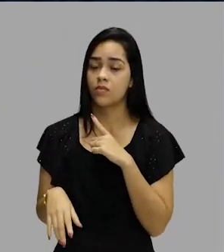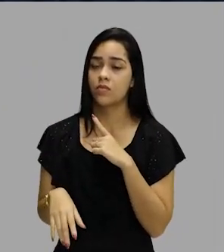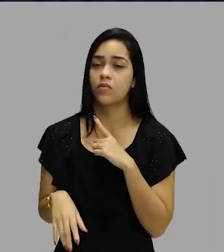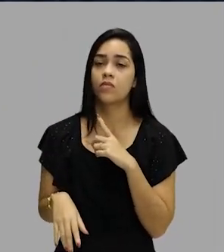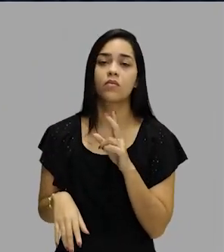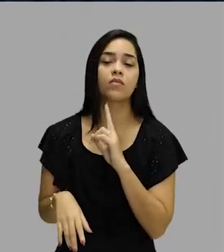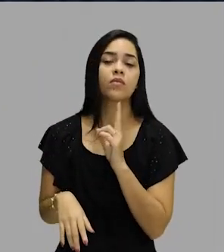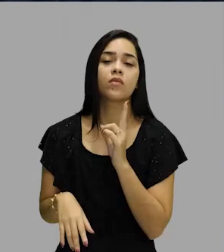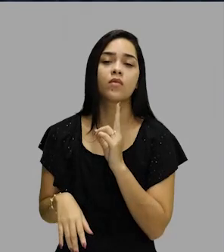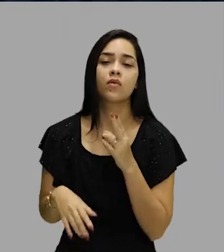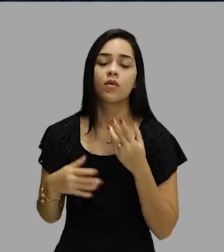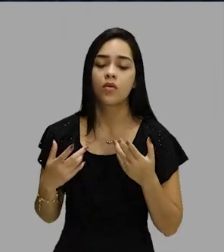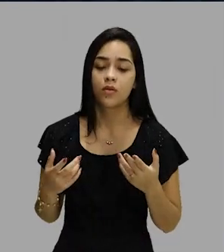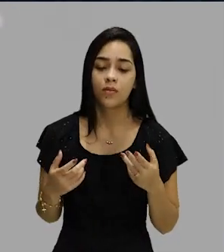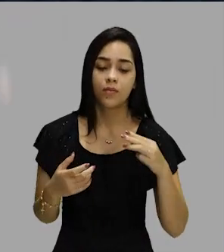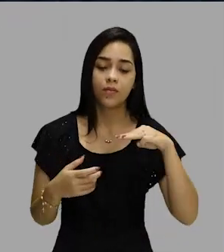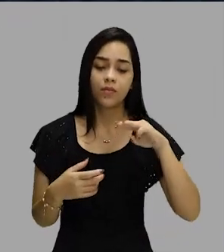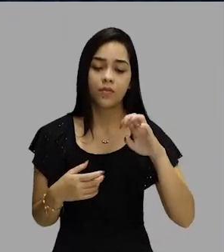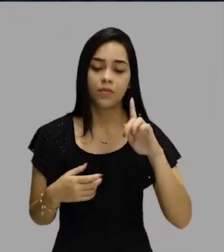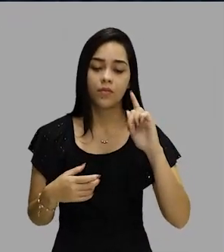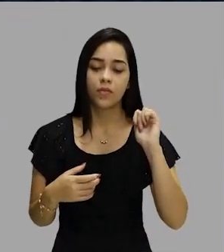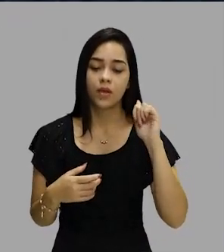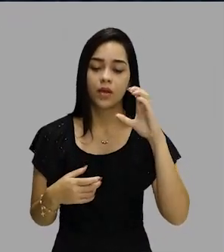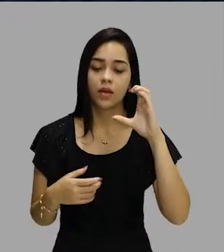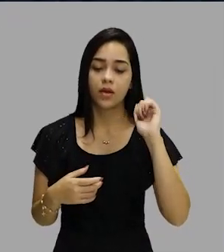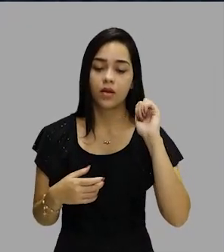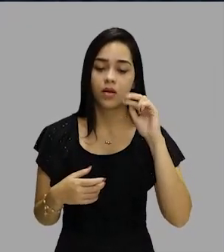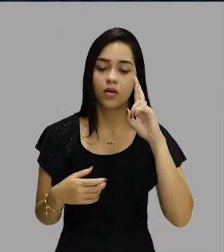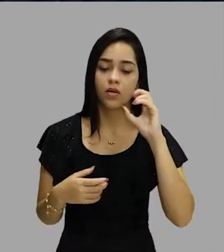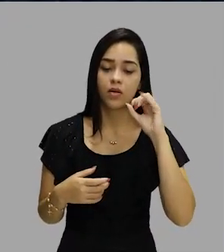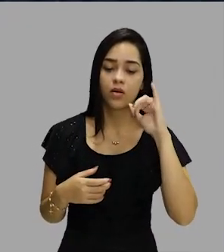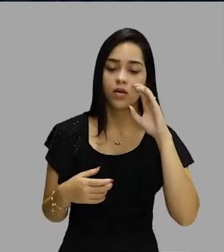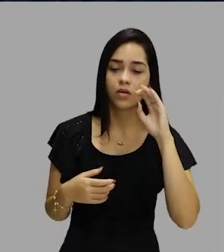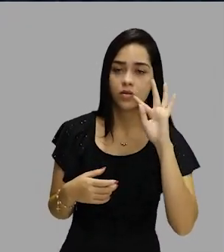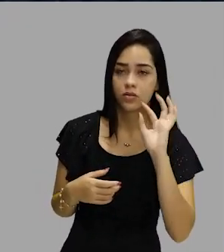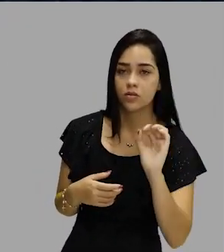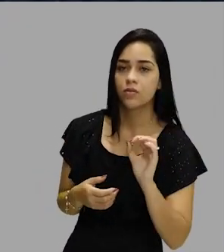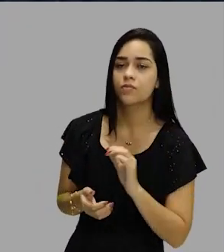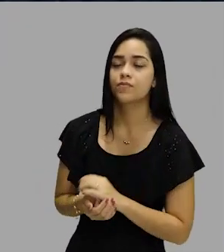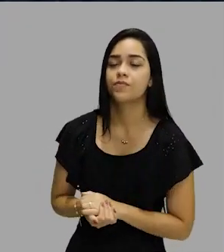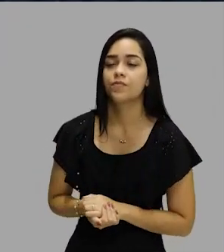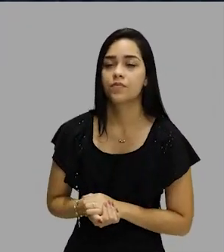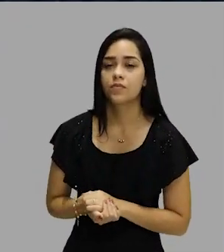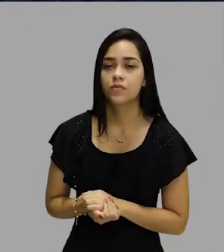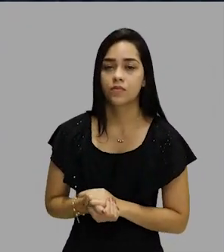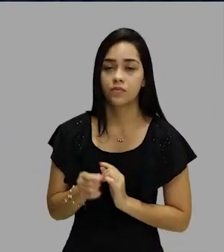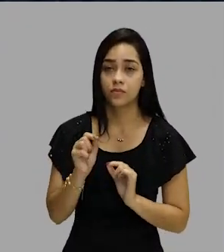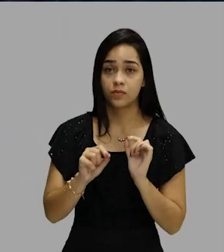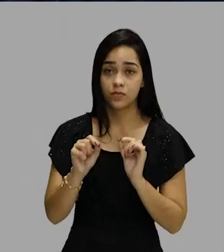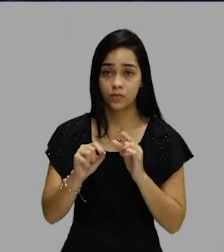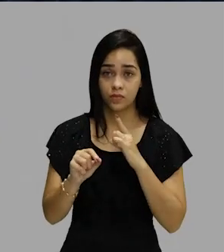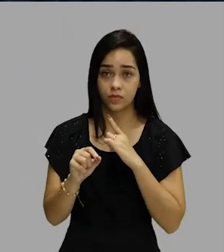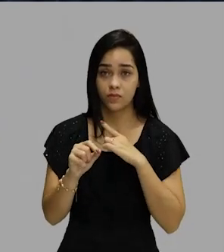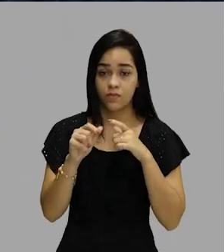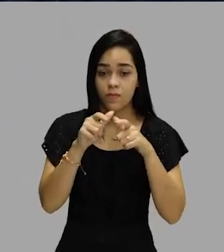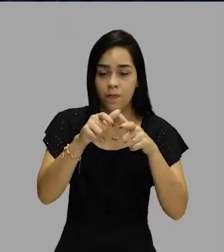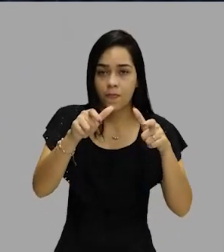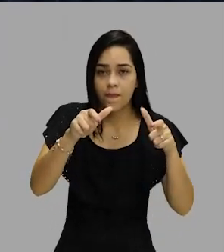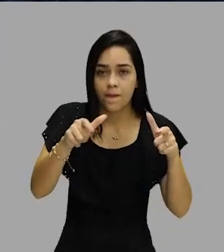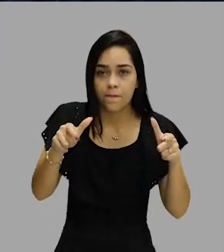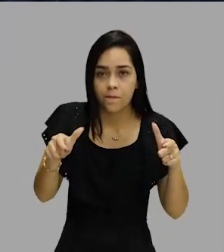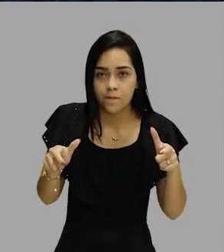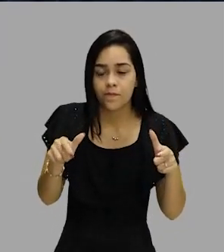que a gente chama de quê? Megacariócito. O megacariócito, ele forma